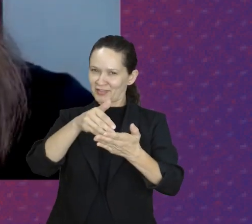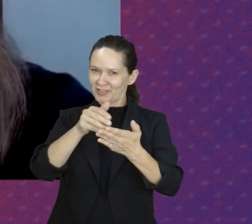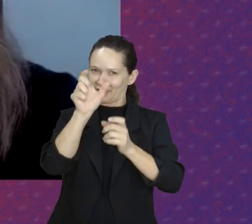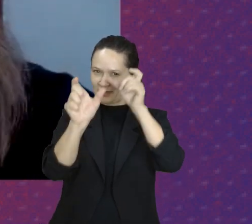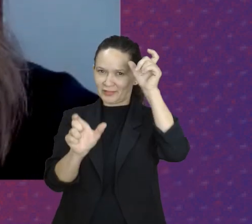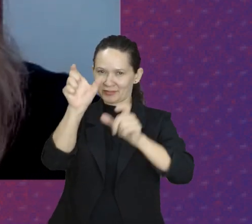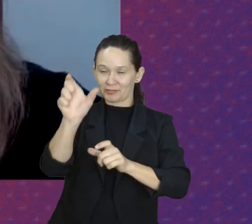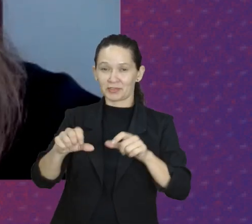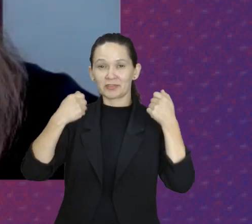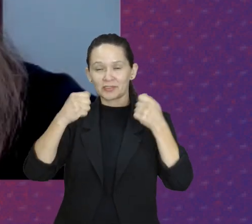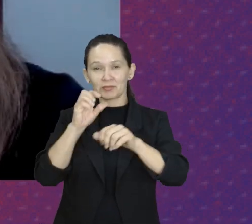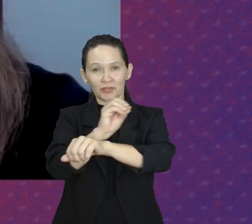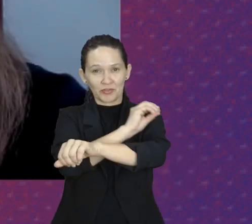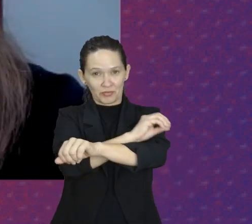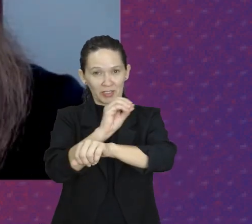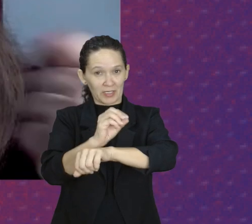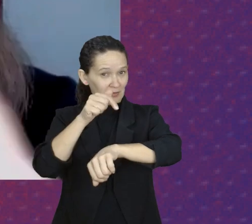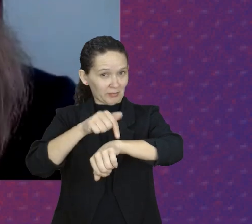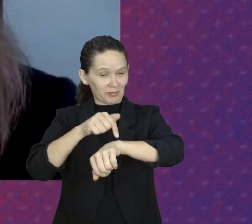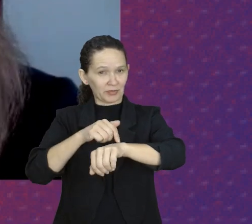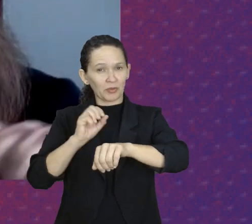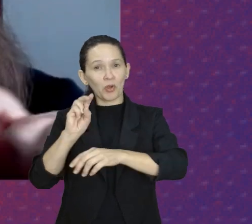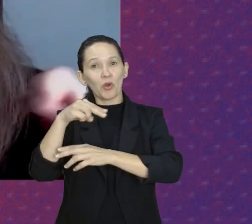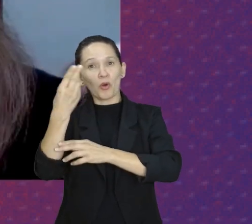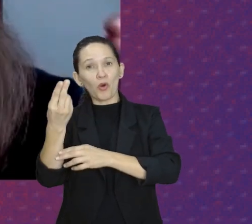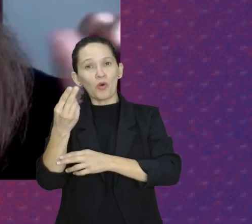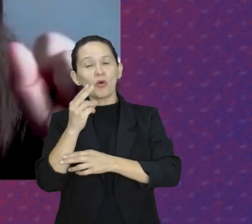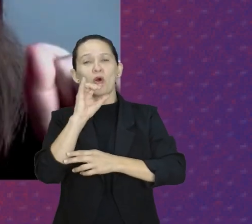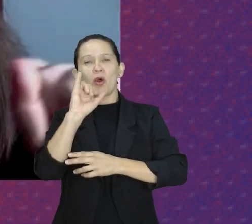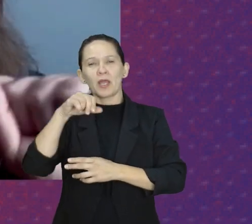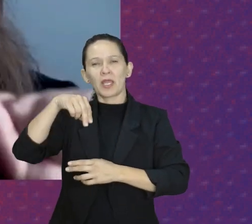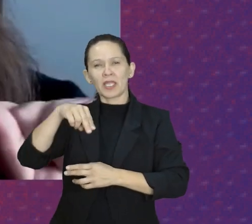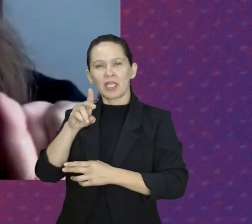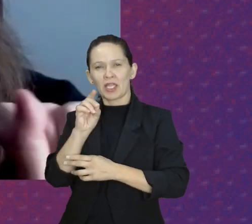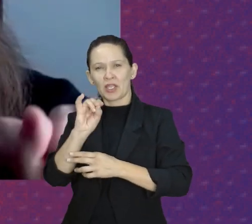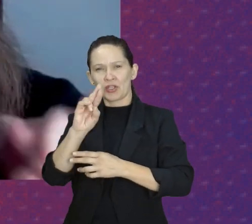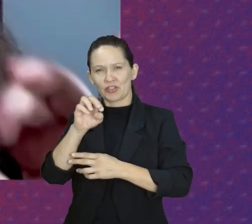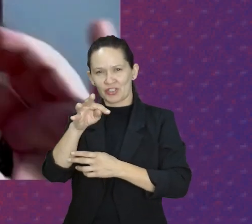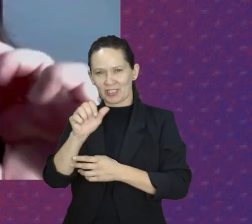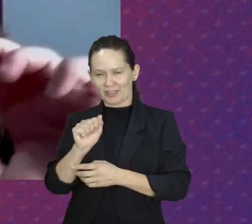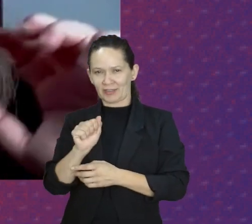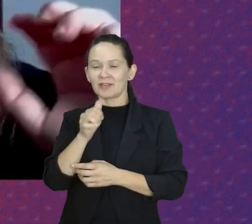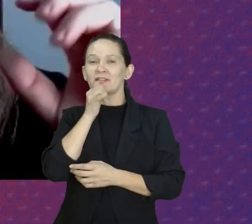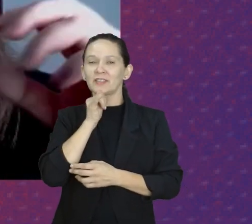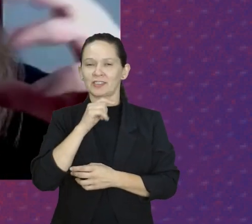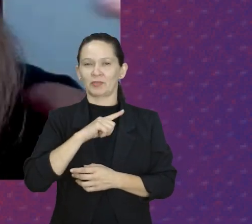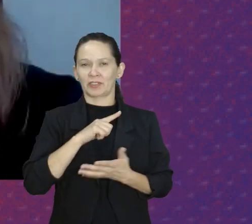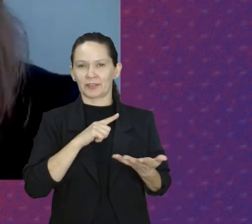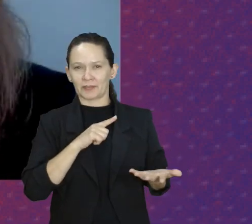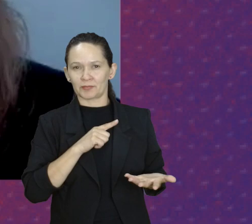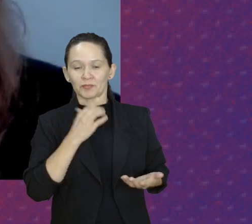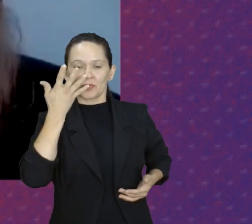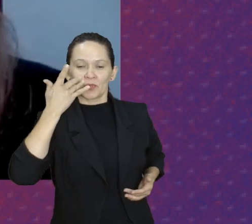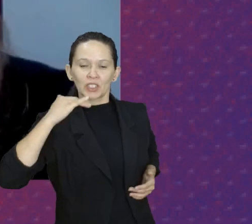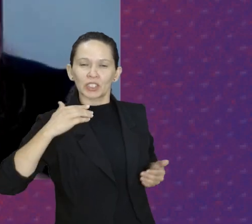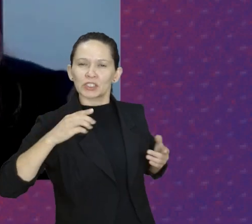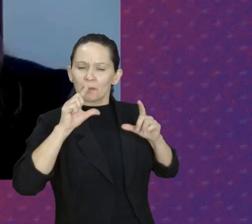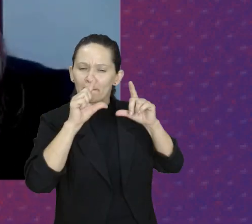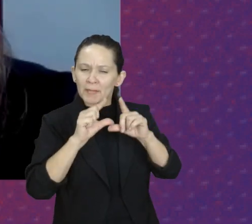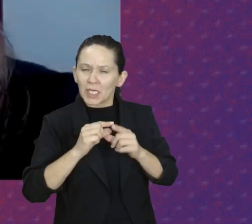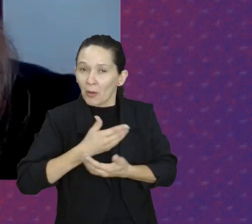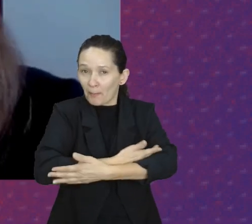que precisa de cuidado naquele momento, ou indireta. Então, vou pegar um exemplo. Por exemplo, se a gente tem uma criança pequena,